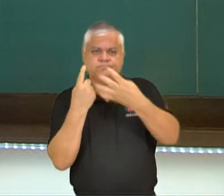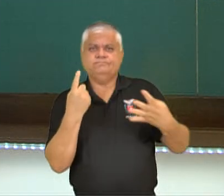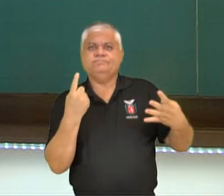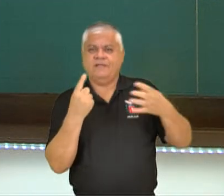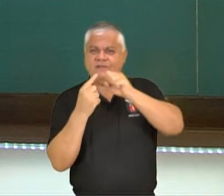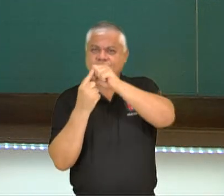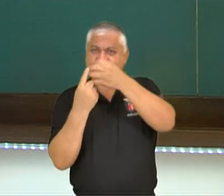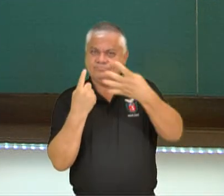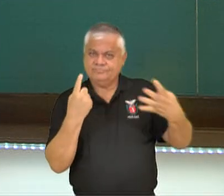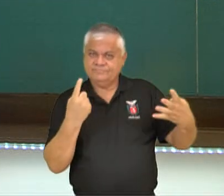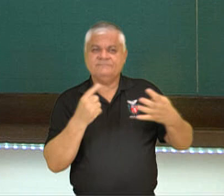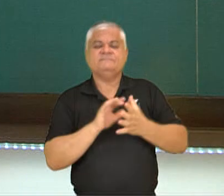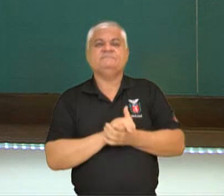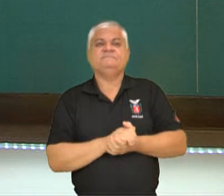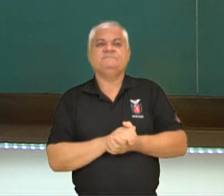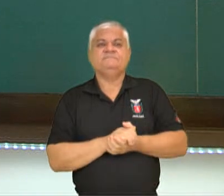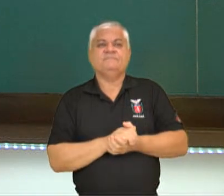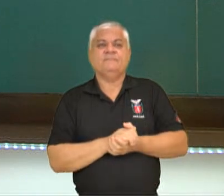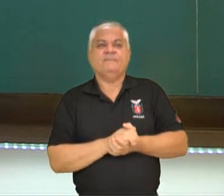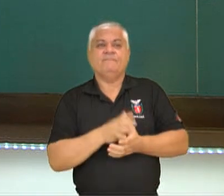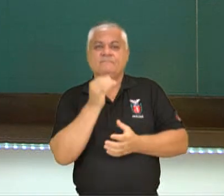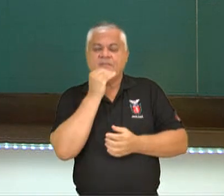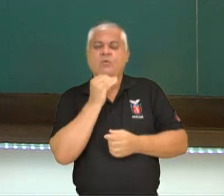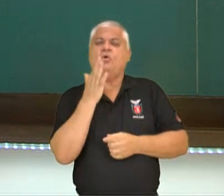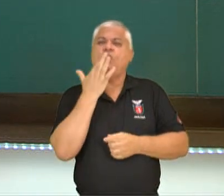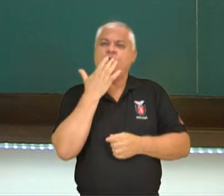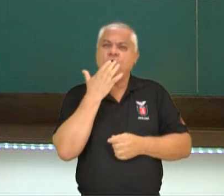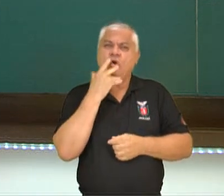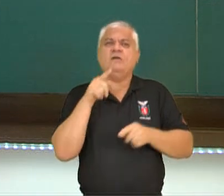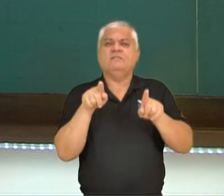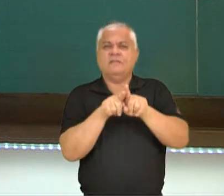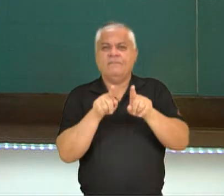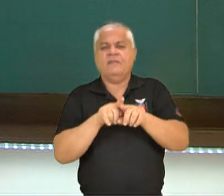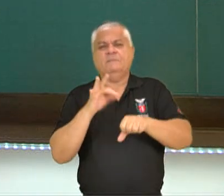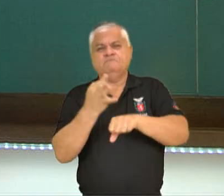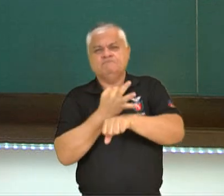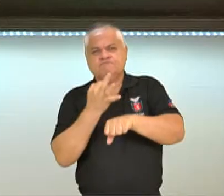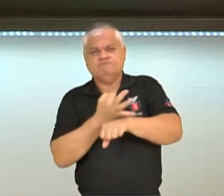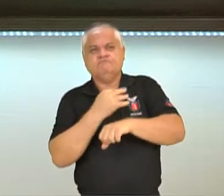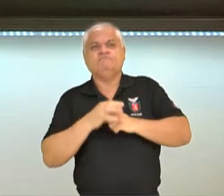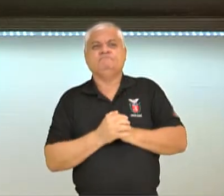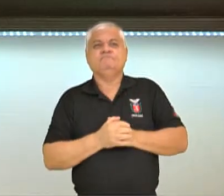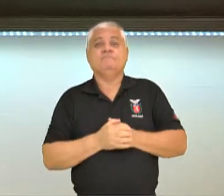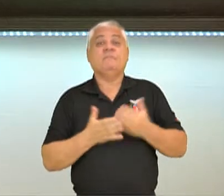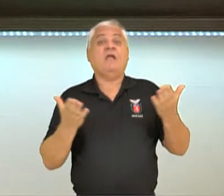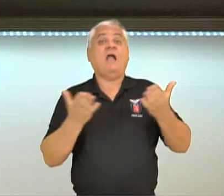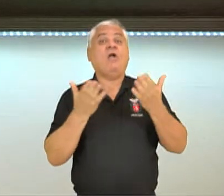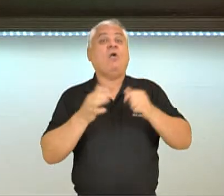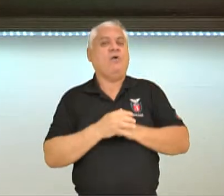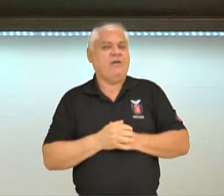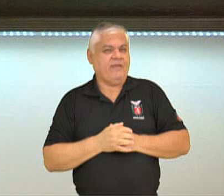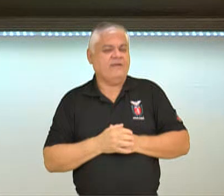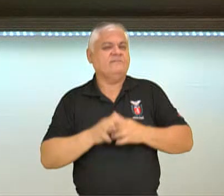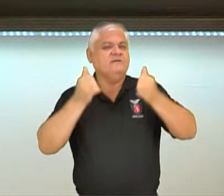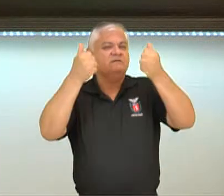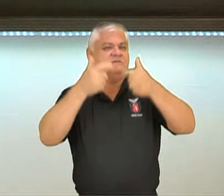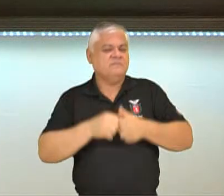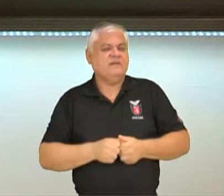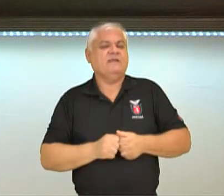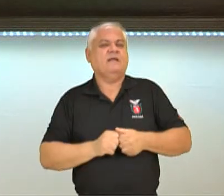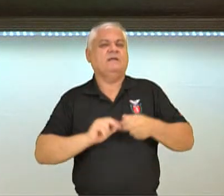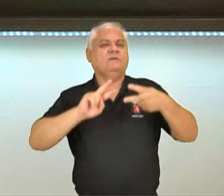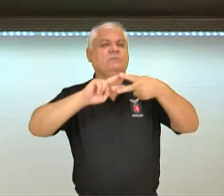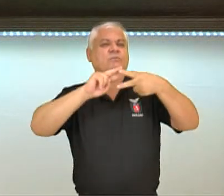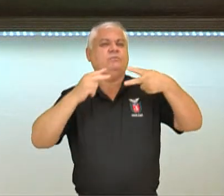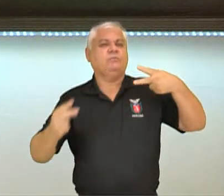característica. Então, dá tanto a cor quanto a resistência. Agora, a gente vai citar alguns casos de alelos